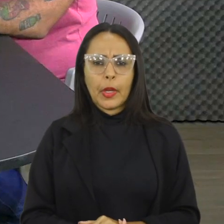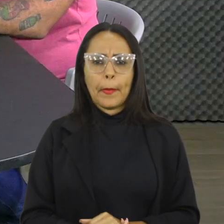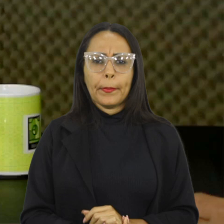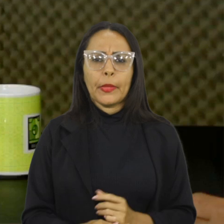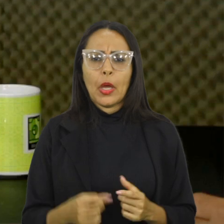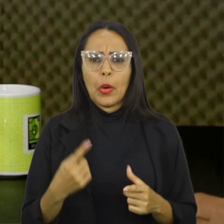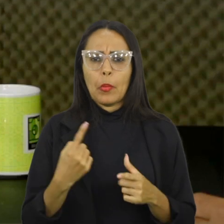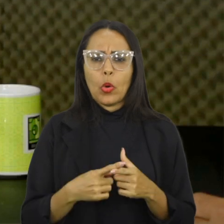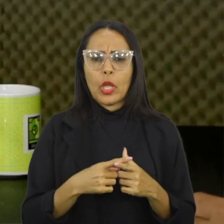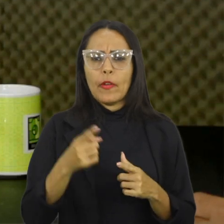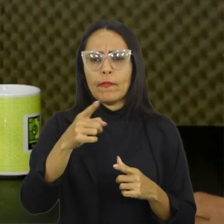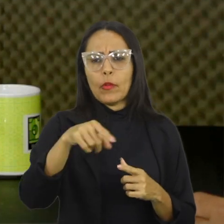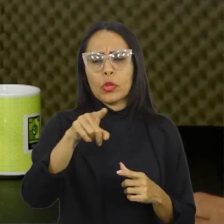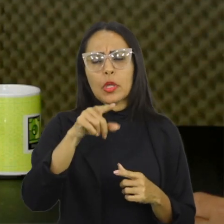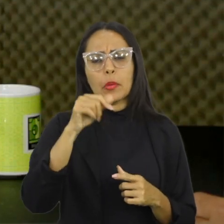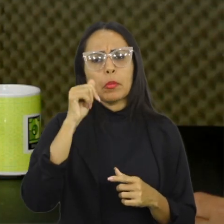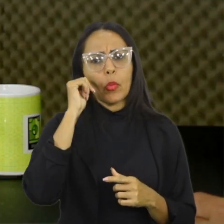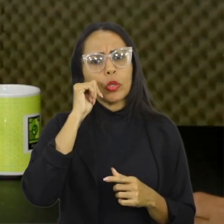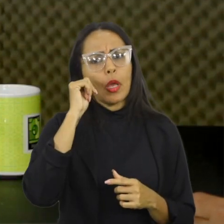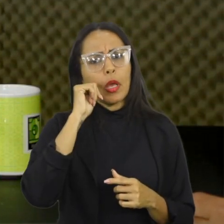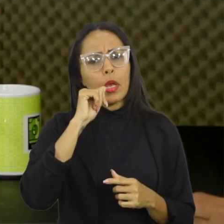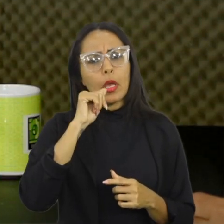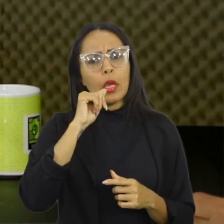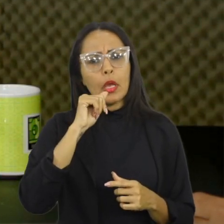por que você, mulher,